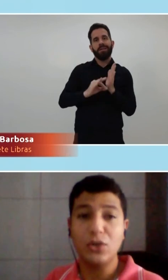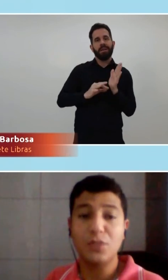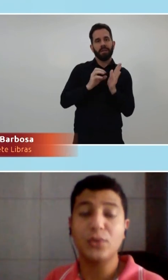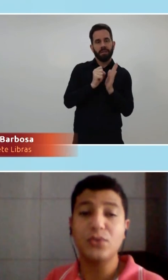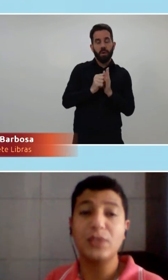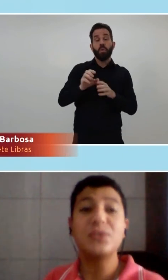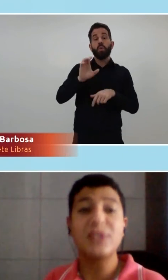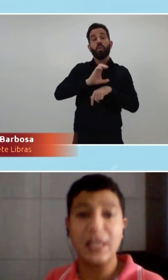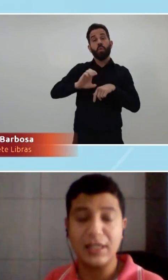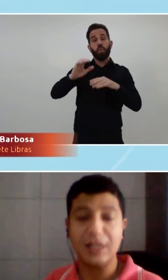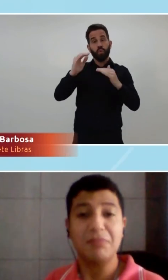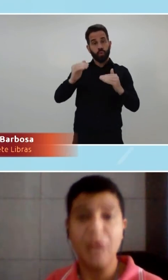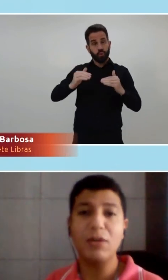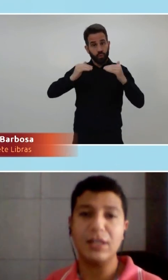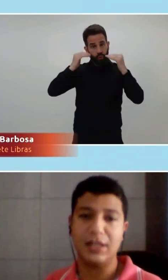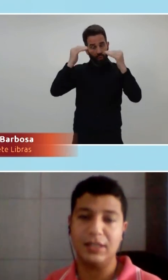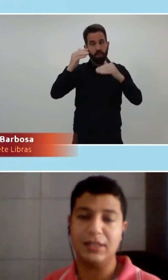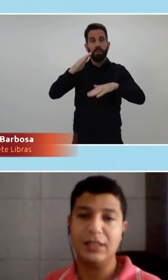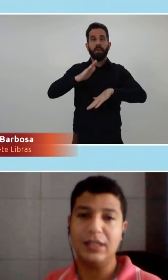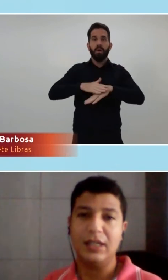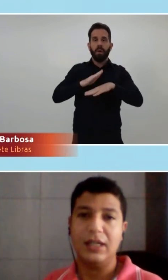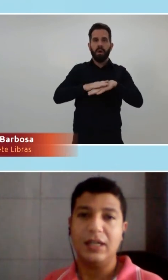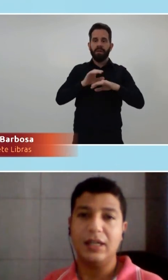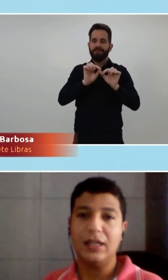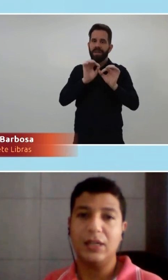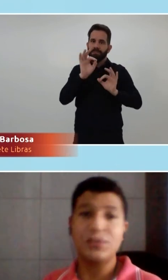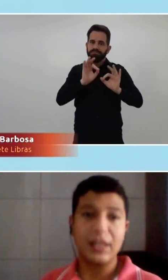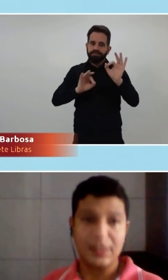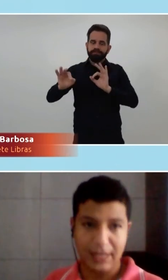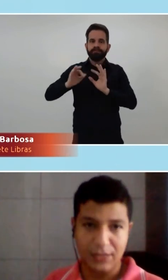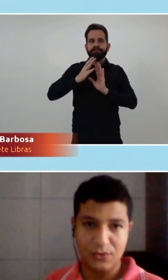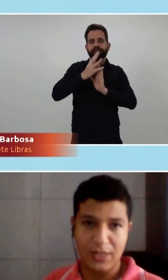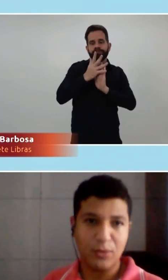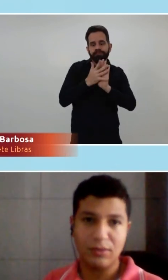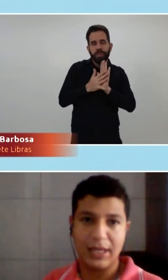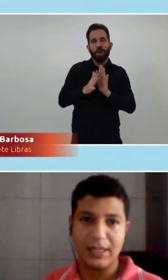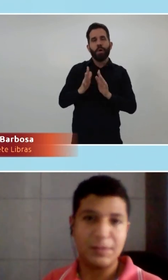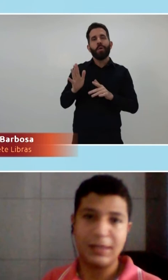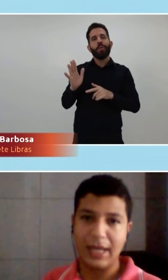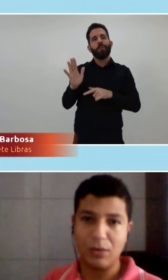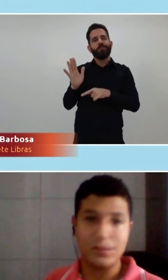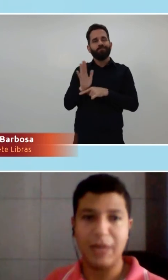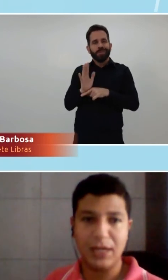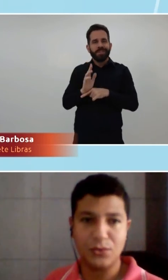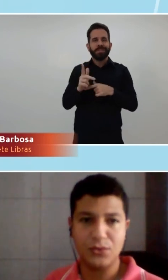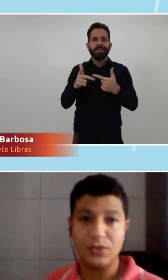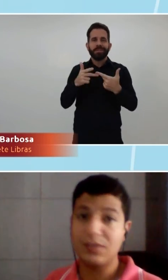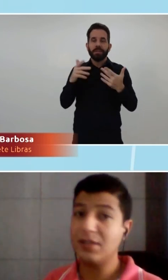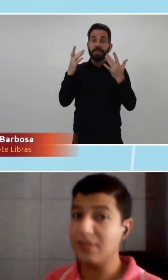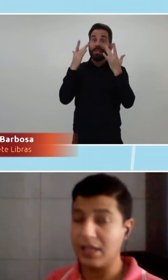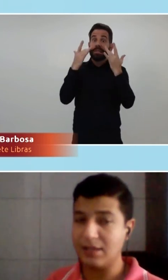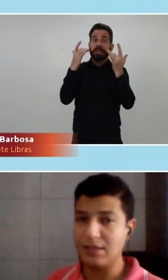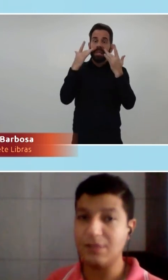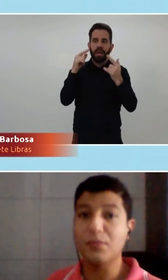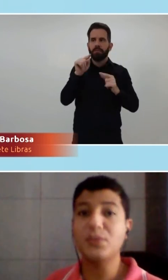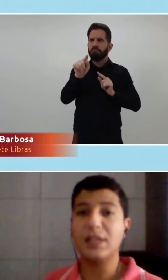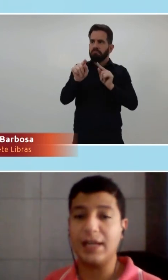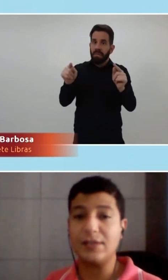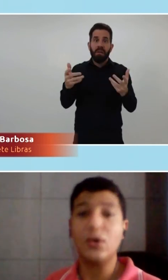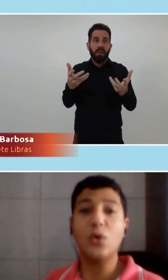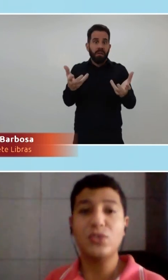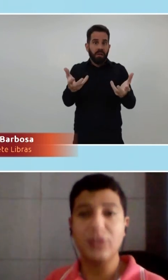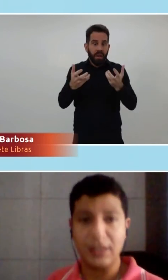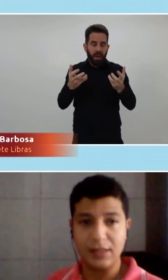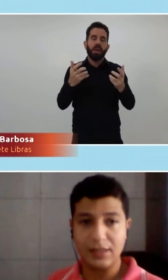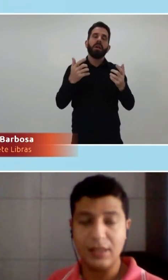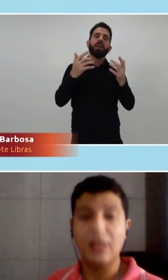superior de produção cênica em Goiânia. Os interessados em montar espetáculos dramáticos, circenses, musicais